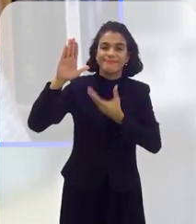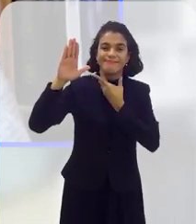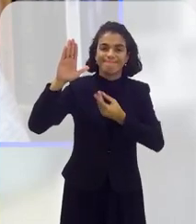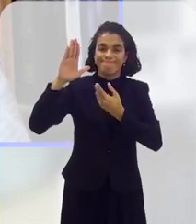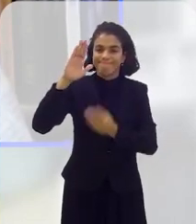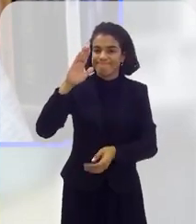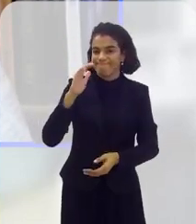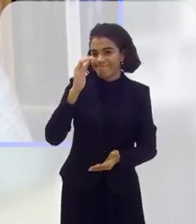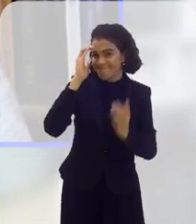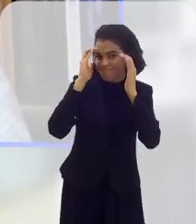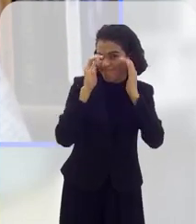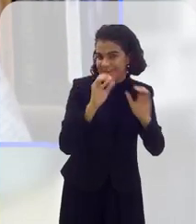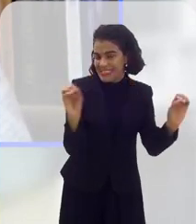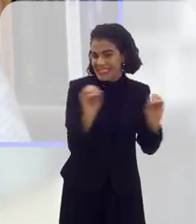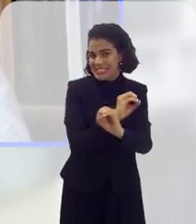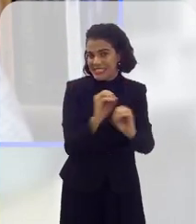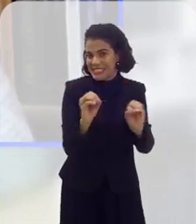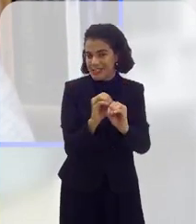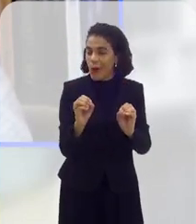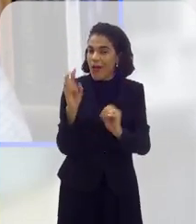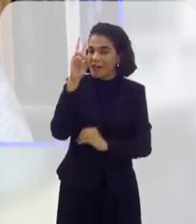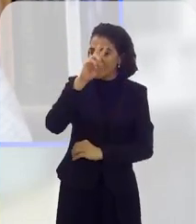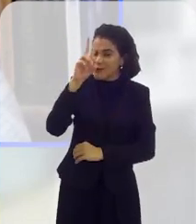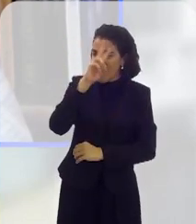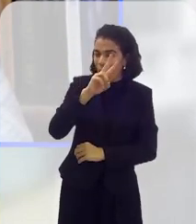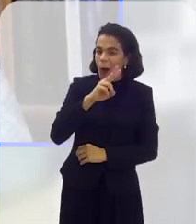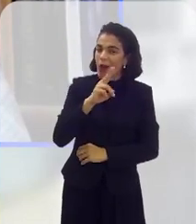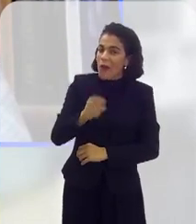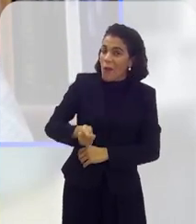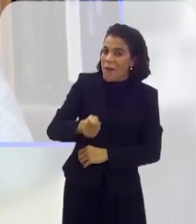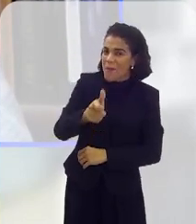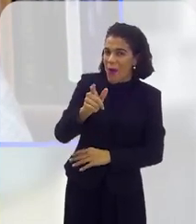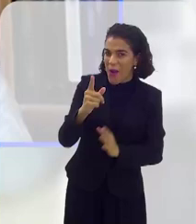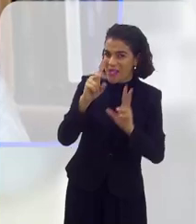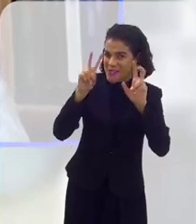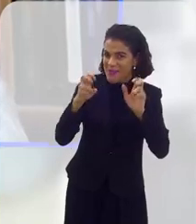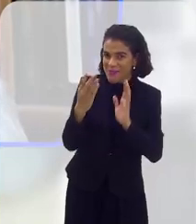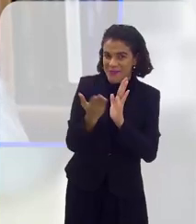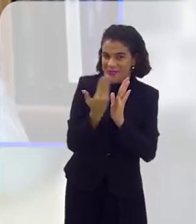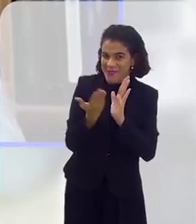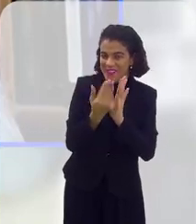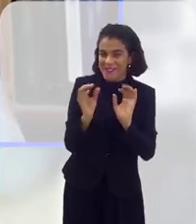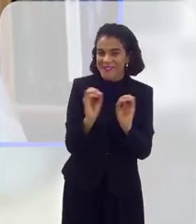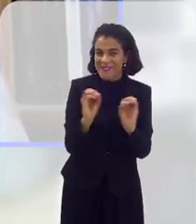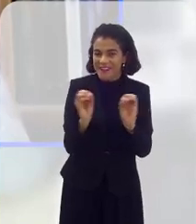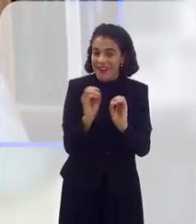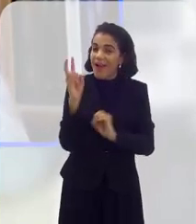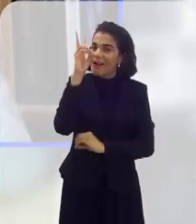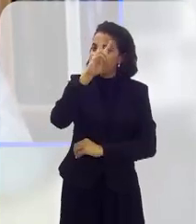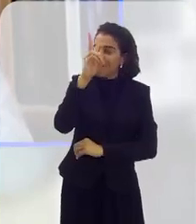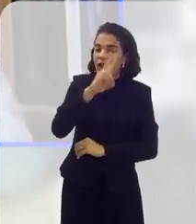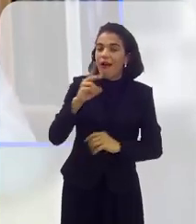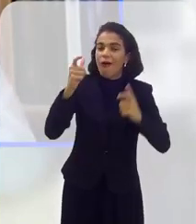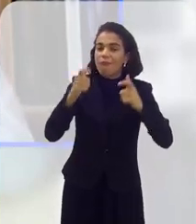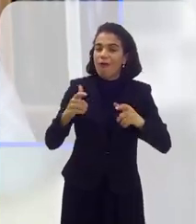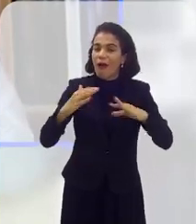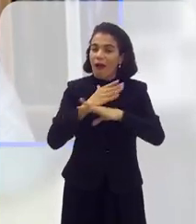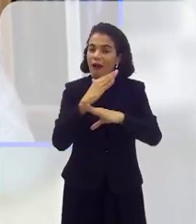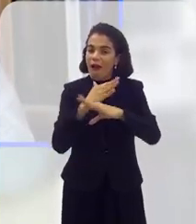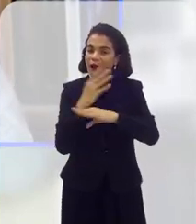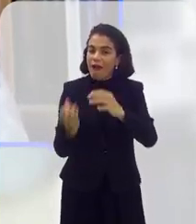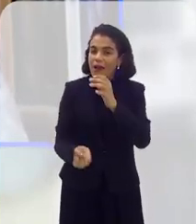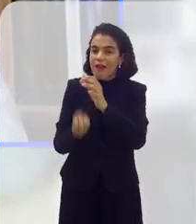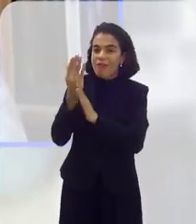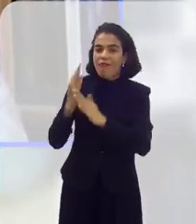cumpridas, né? Então, na verdade, a história, sem dar spoiler do livro, a história do livro é uma história de uma cidade